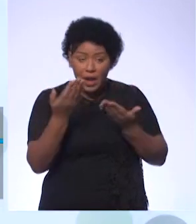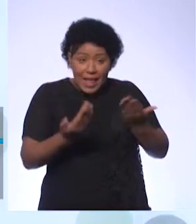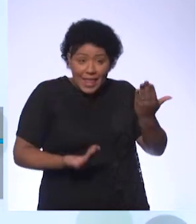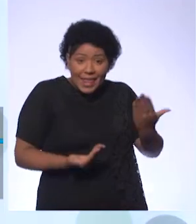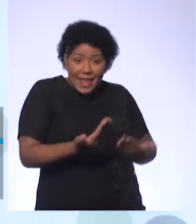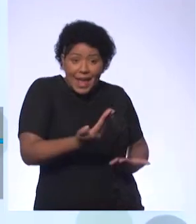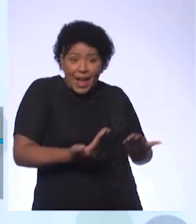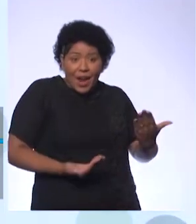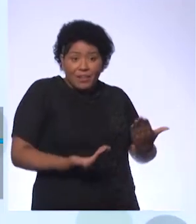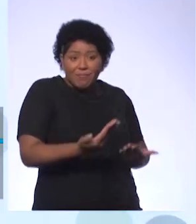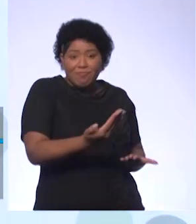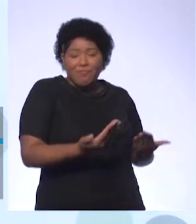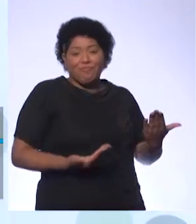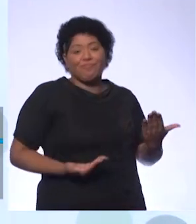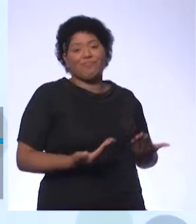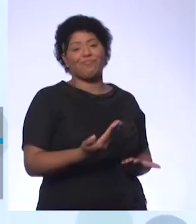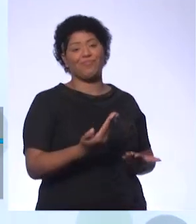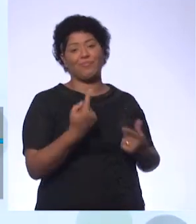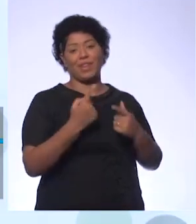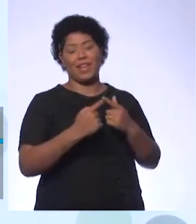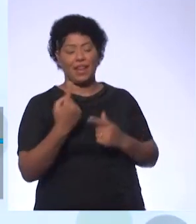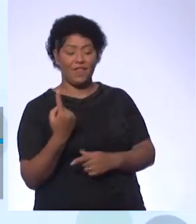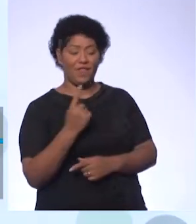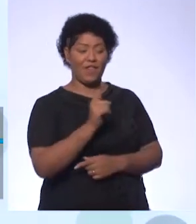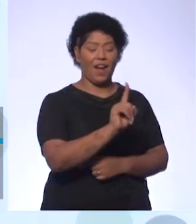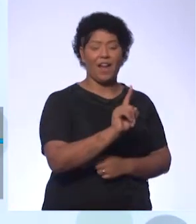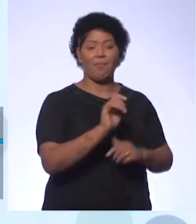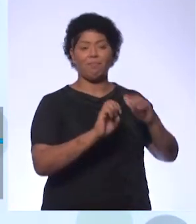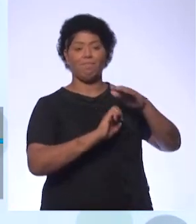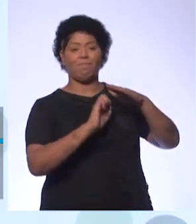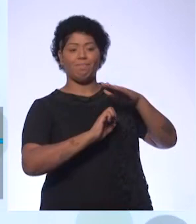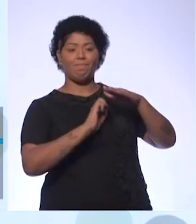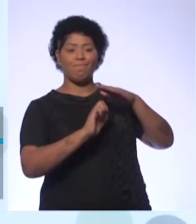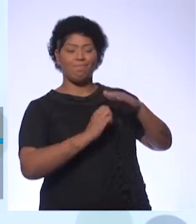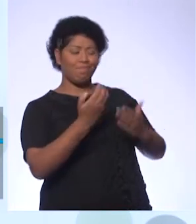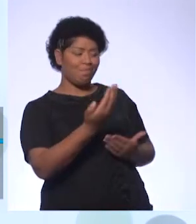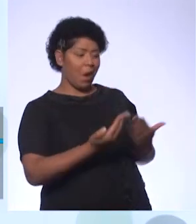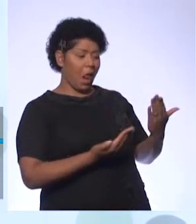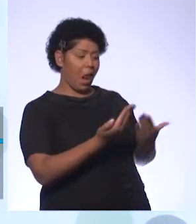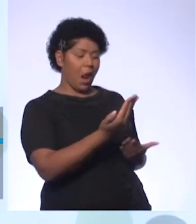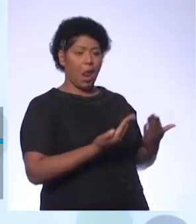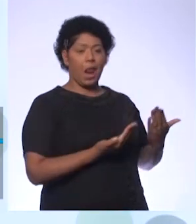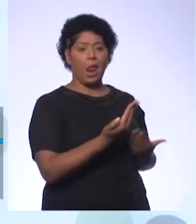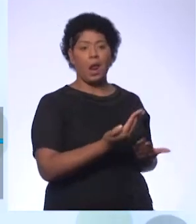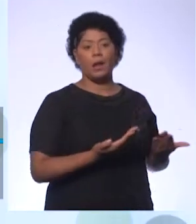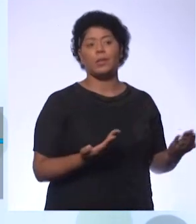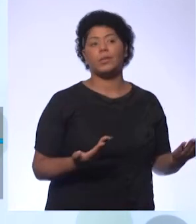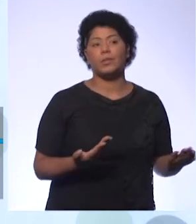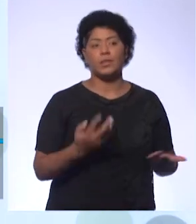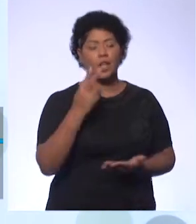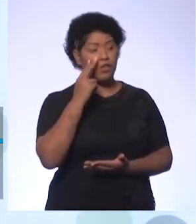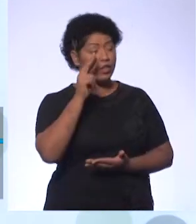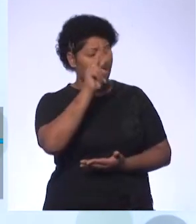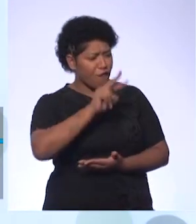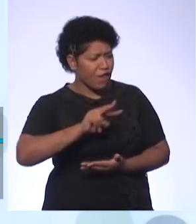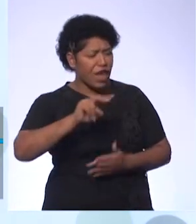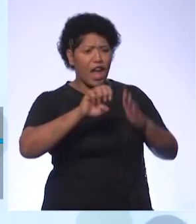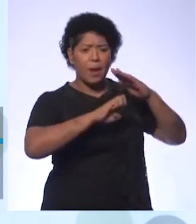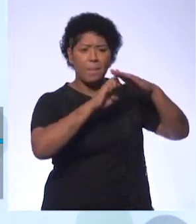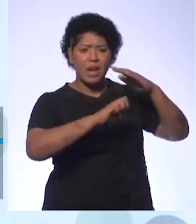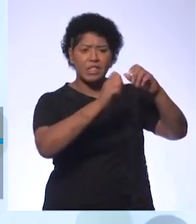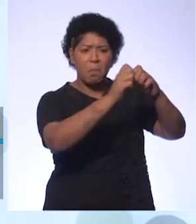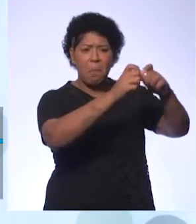barata, né? Devido ao êxodo rural, ele vai para as cidades, ele serve de mão de obra barata nessas manufaturas que estão crescendo, que estão se transformando